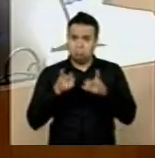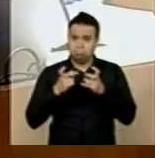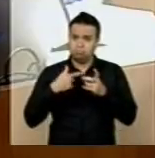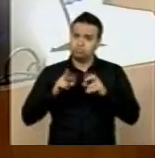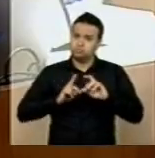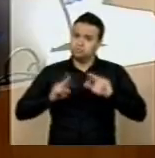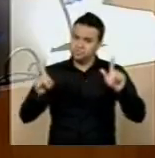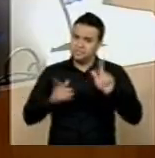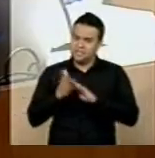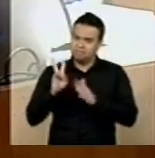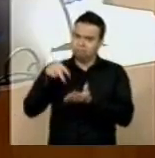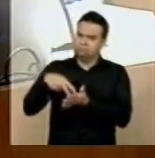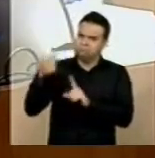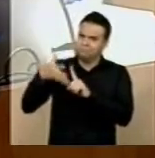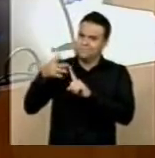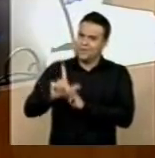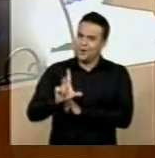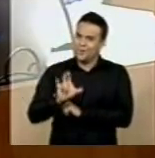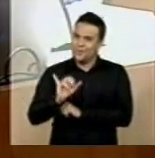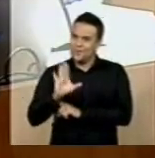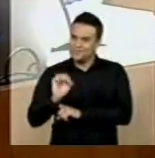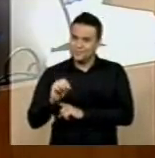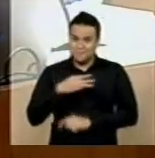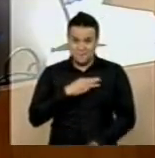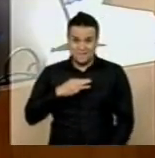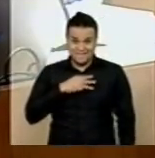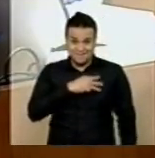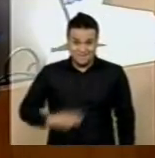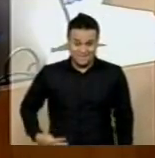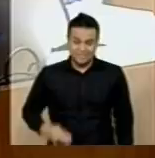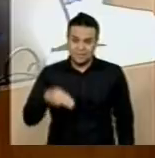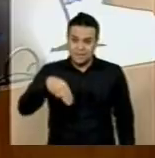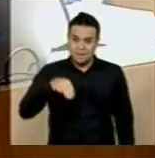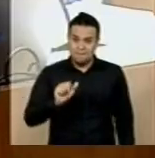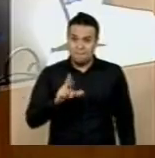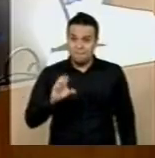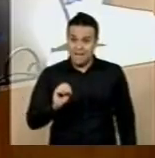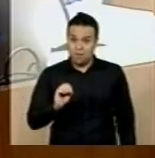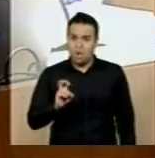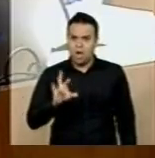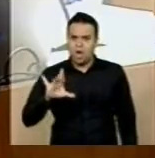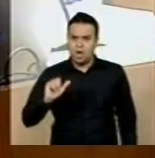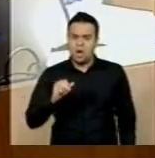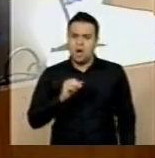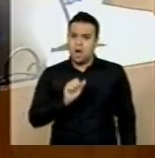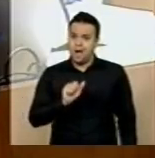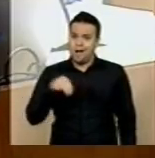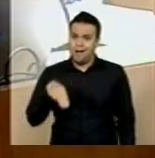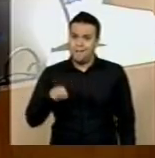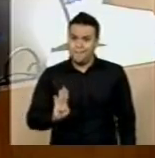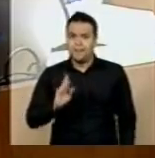colocada pelo ilustre ministro Marco Aurélio, que estaria a AMB impugnar